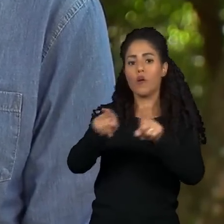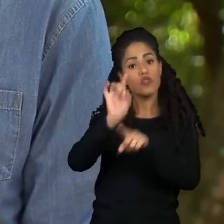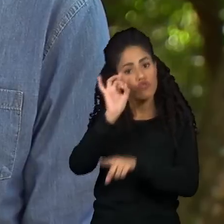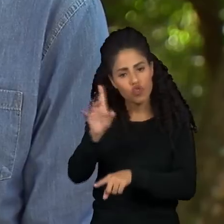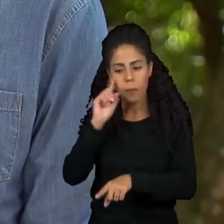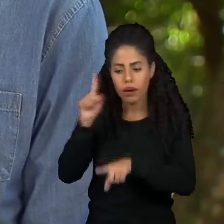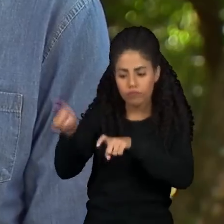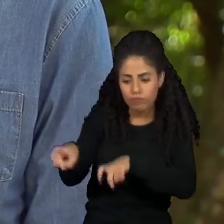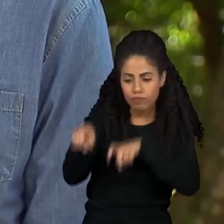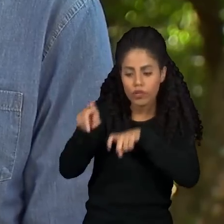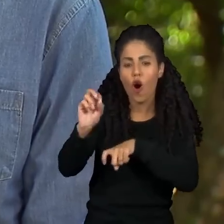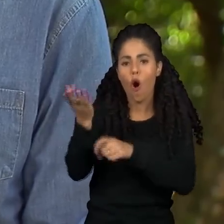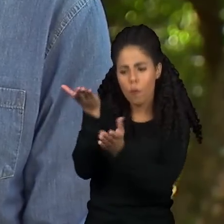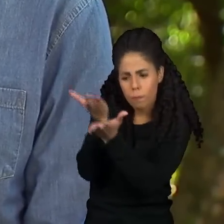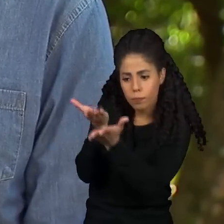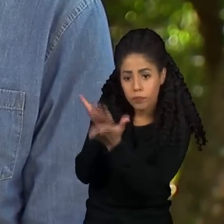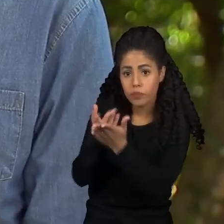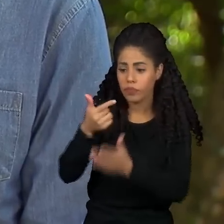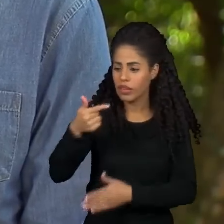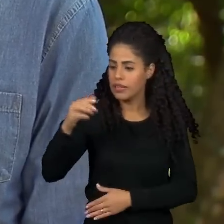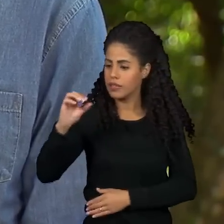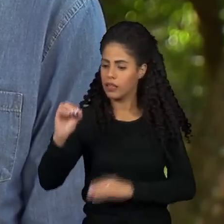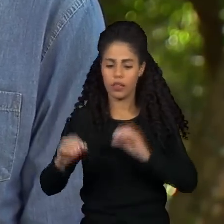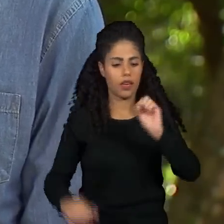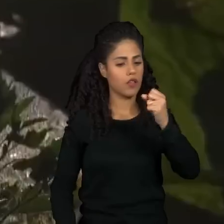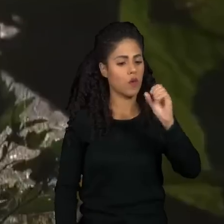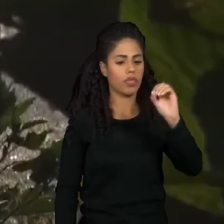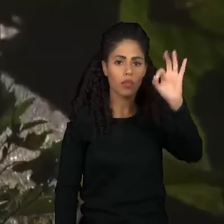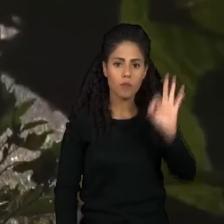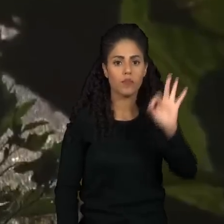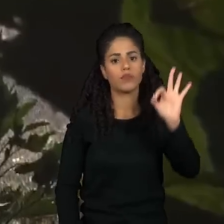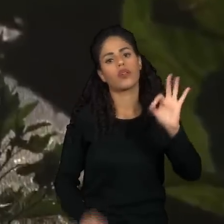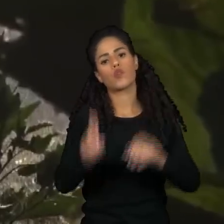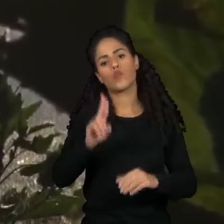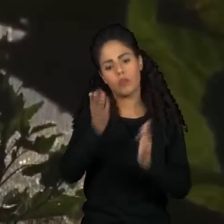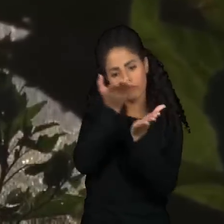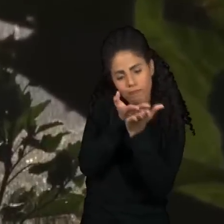agricultura. Pelo menos 70% a 80% vai para a agricultura.